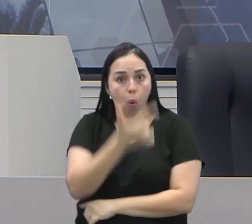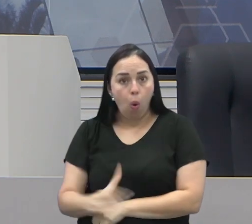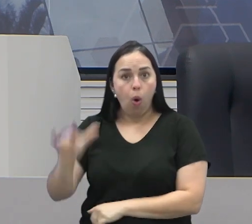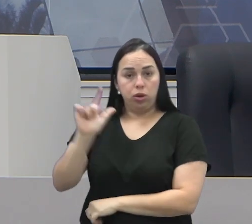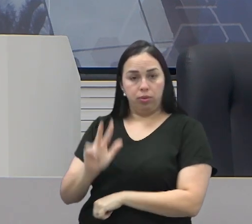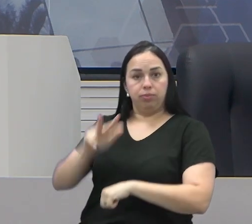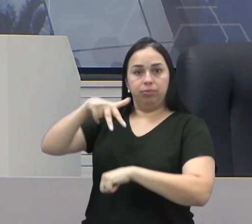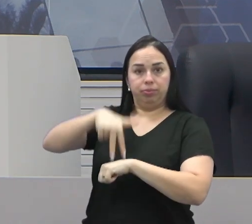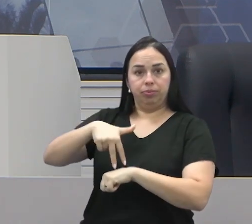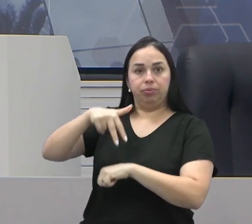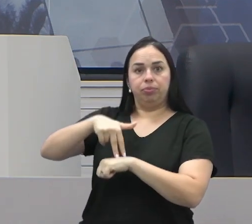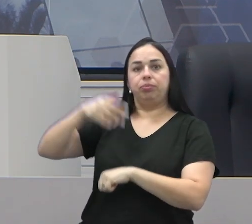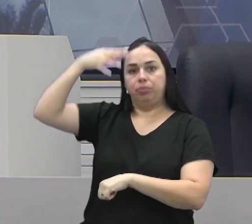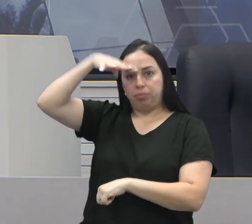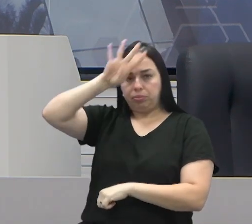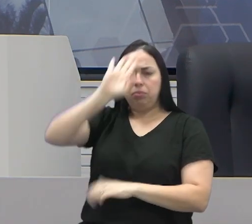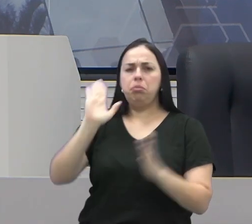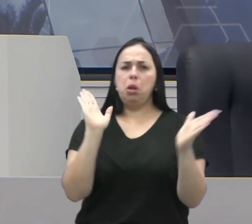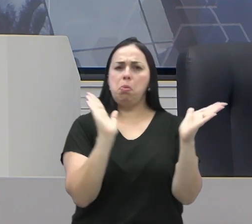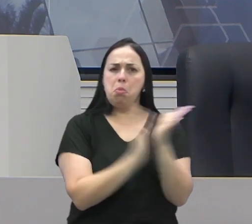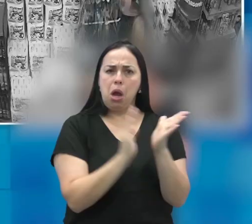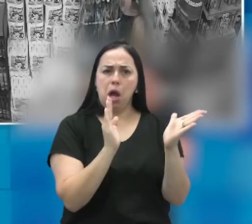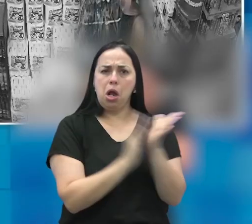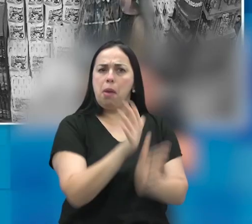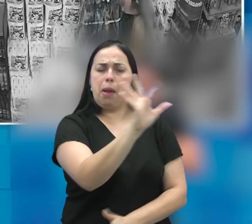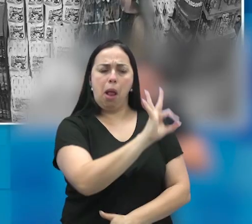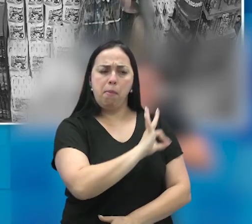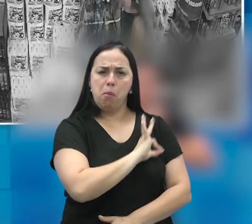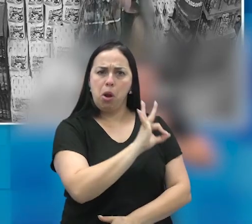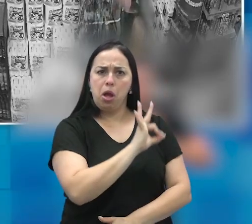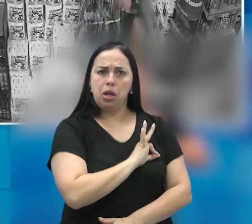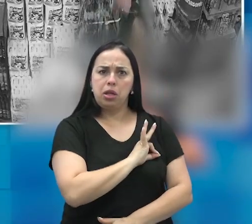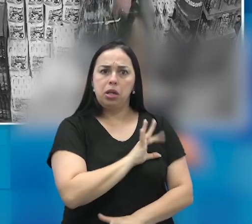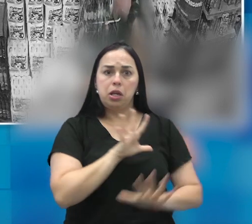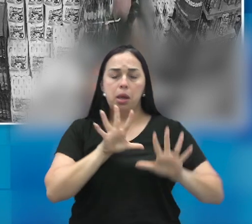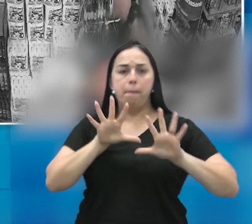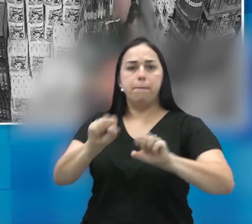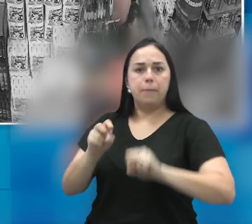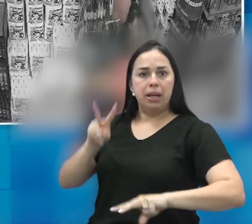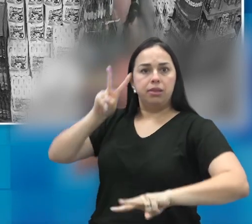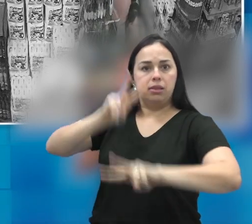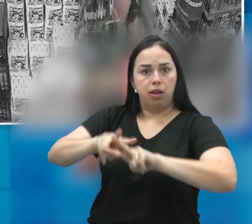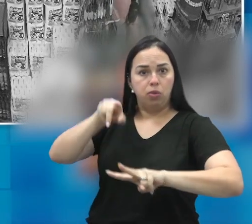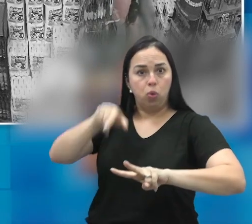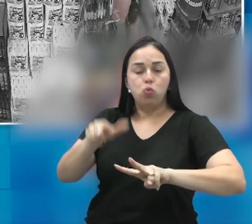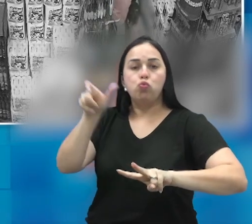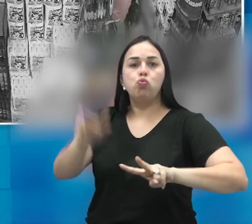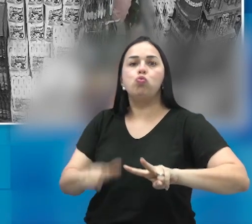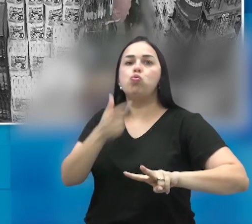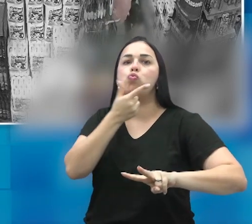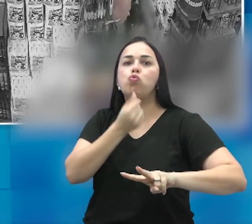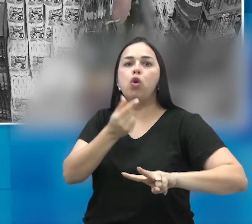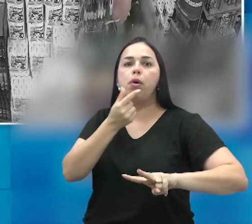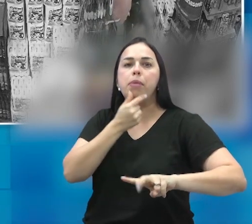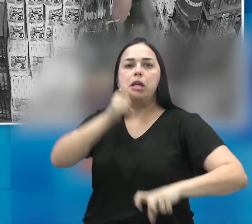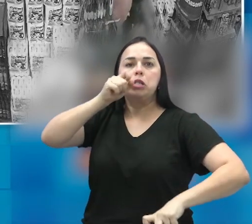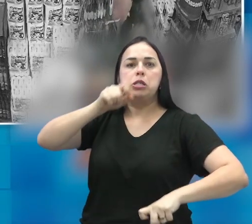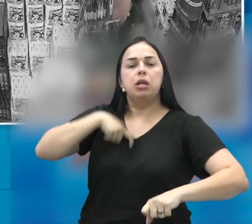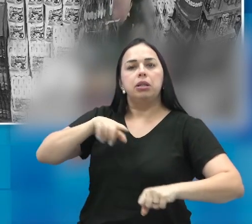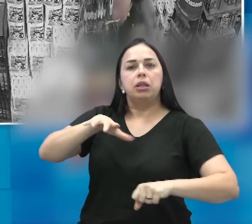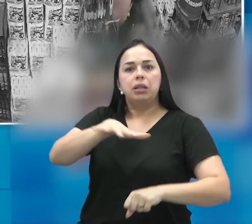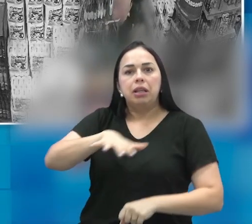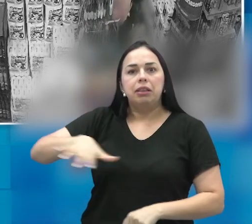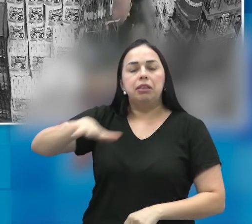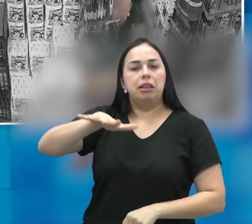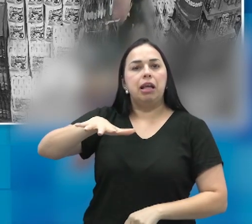o vereador Sena. Ele parabenizou o trabalho da polícia que prendeu um homem que teria praticado crime de importunação sexual em